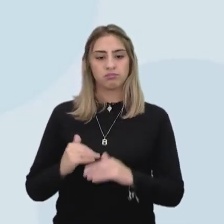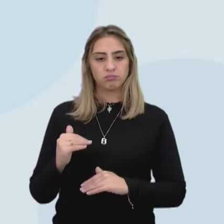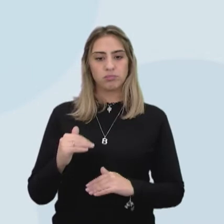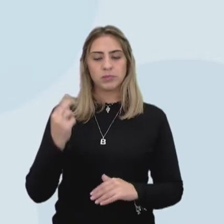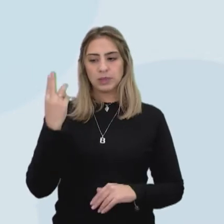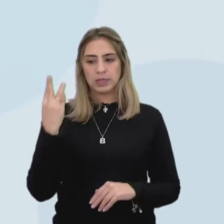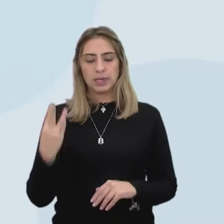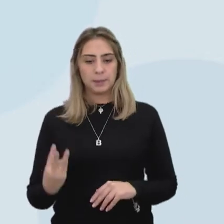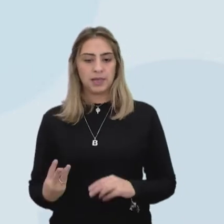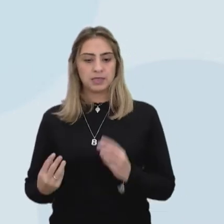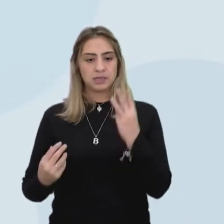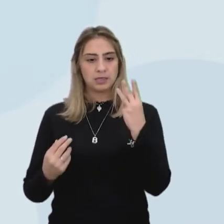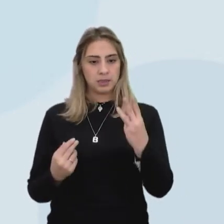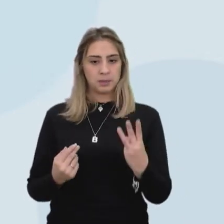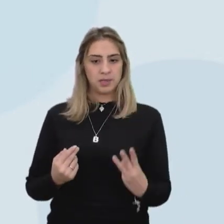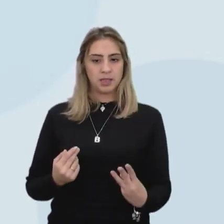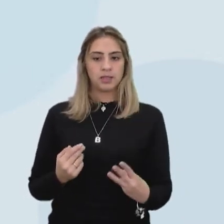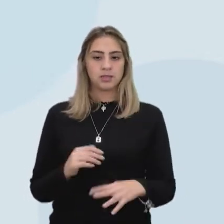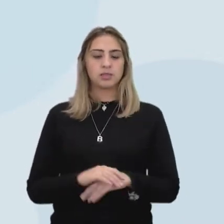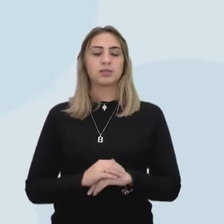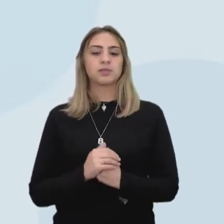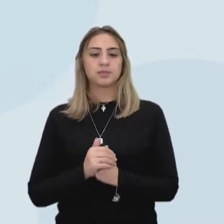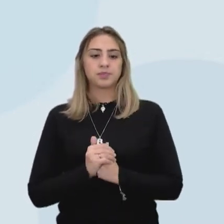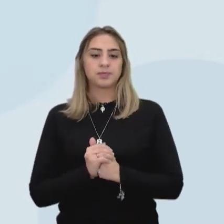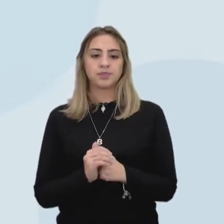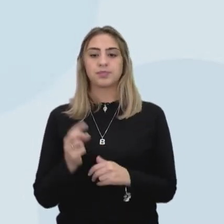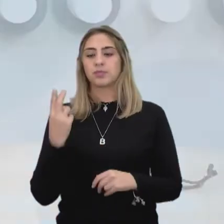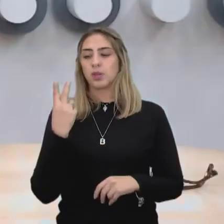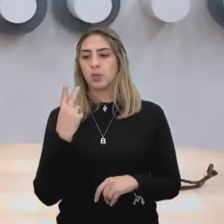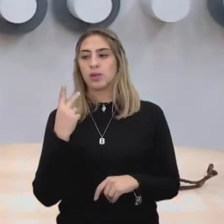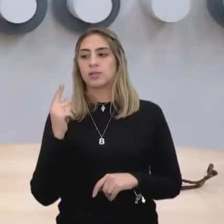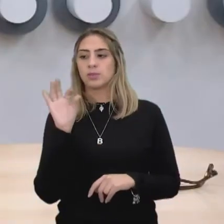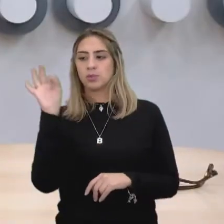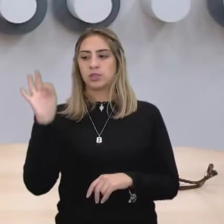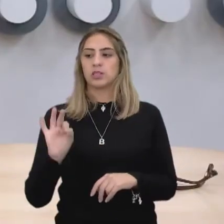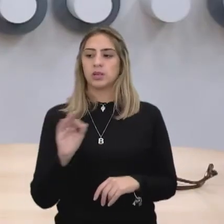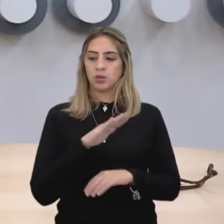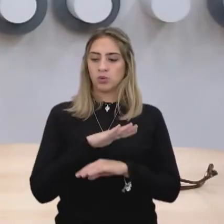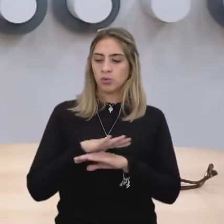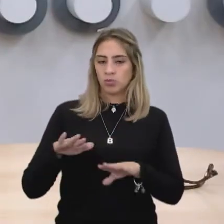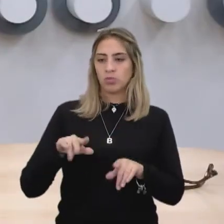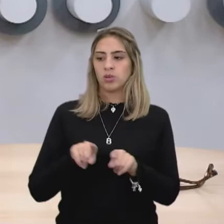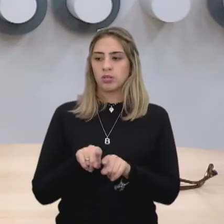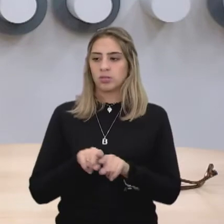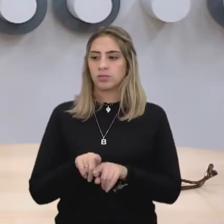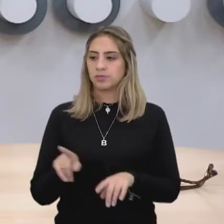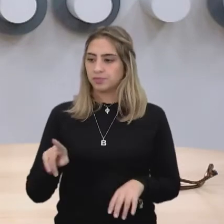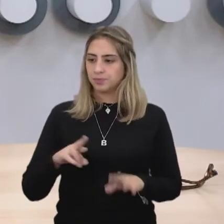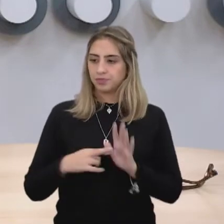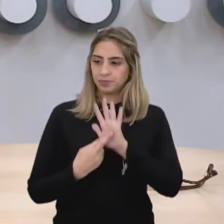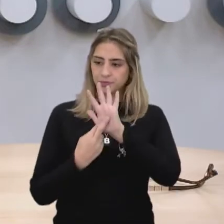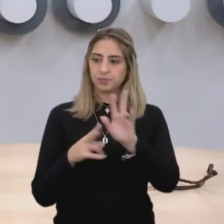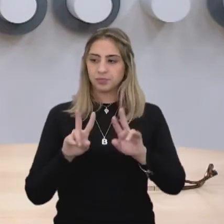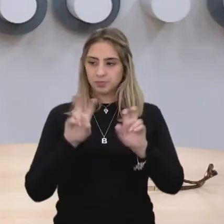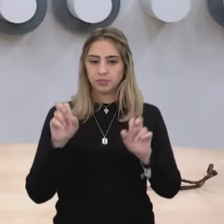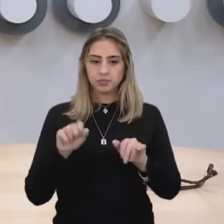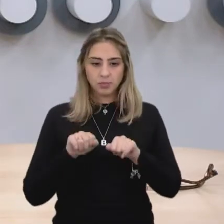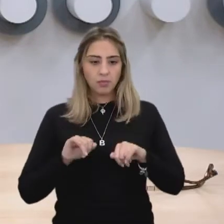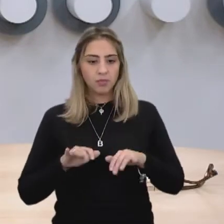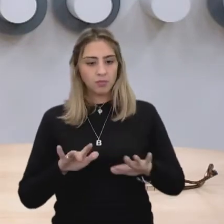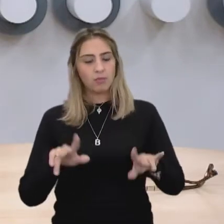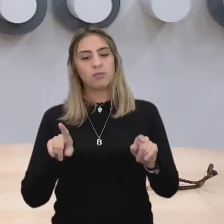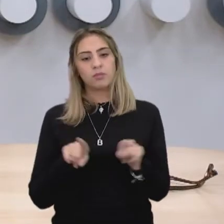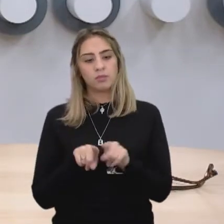mas aumentou aí mais de 2,5% as taxas de desocupações, né, referentes também à questão da pandemia, né?